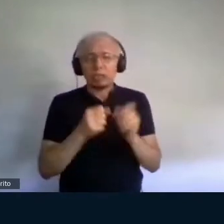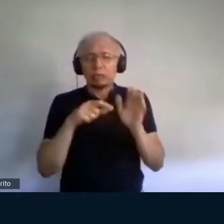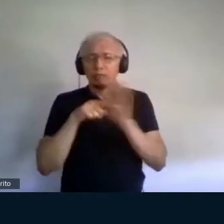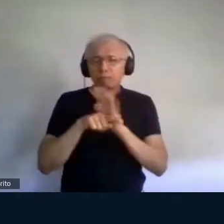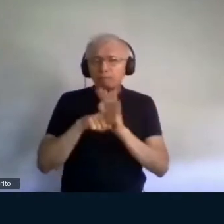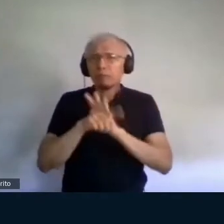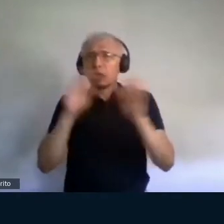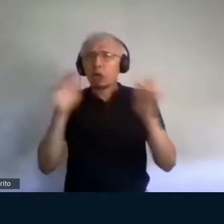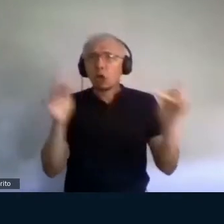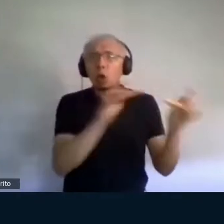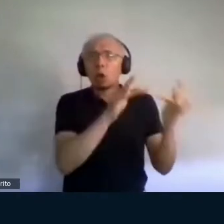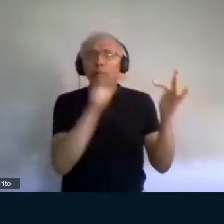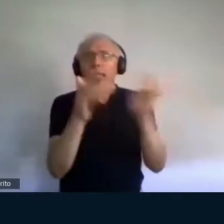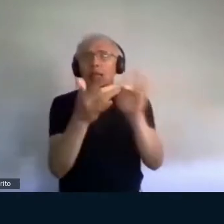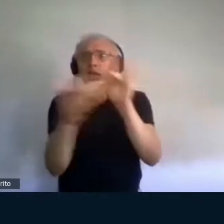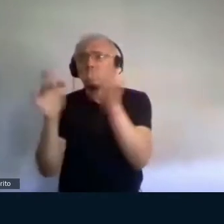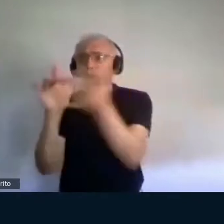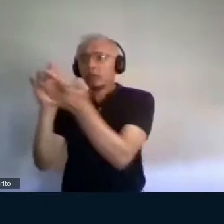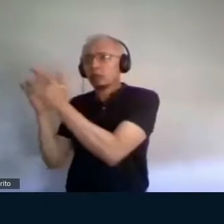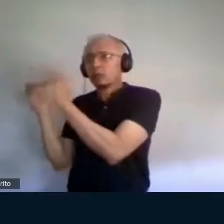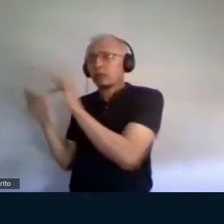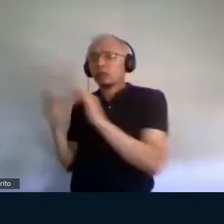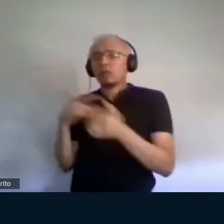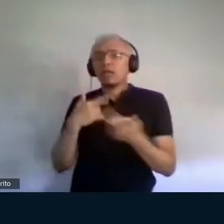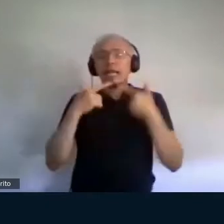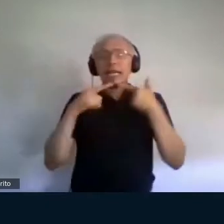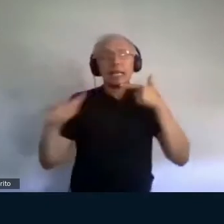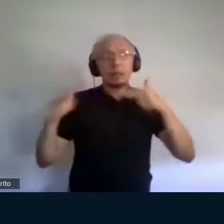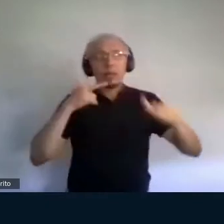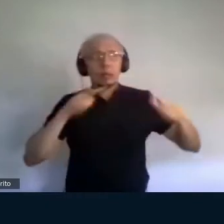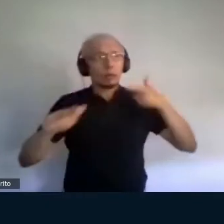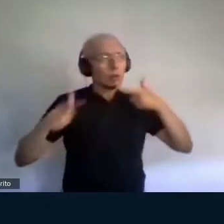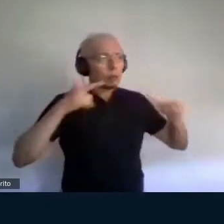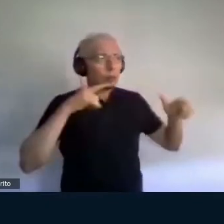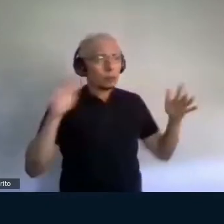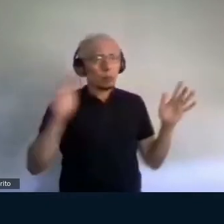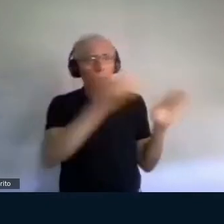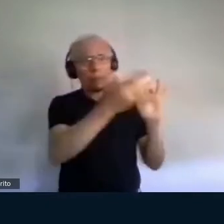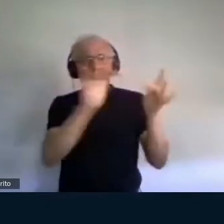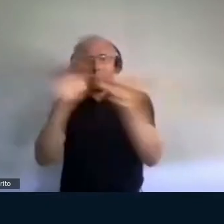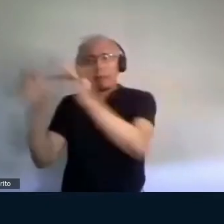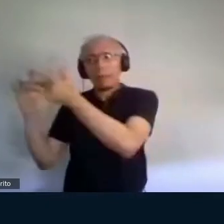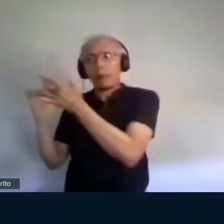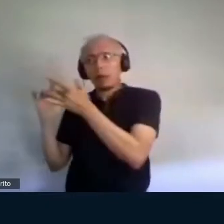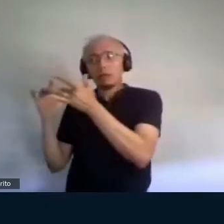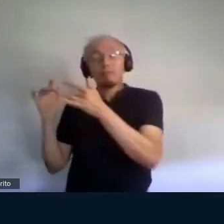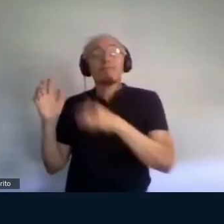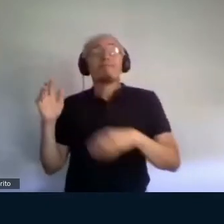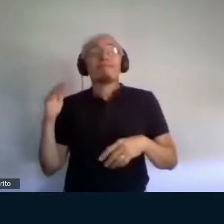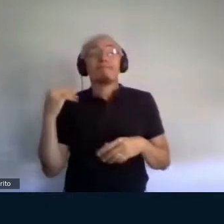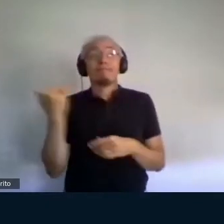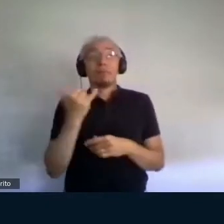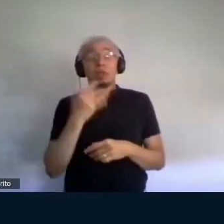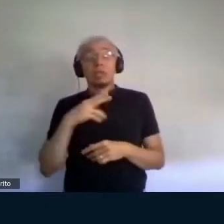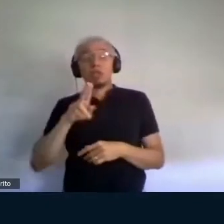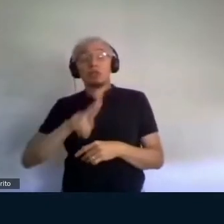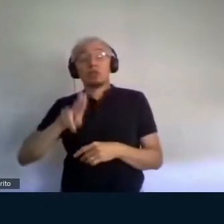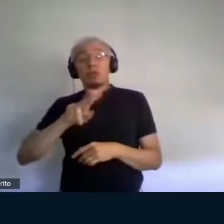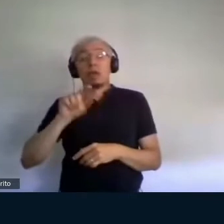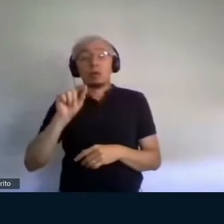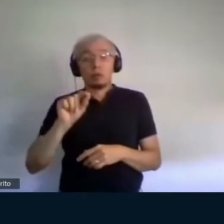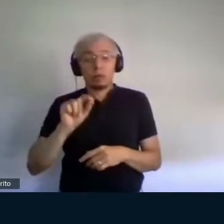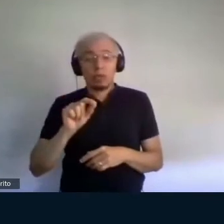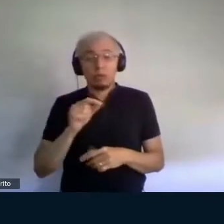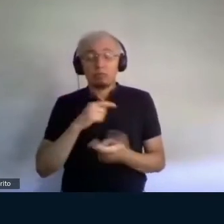contatos e das misturas de línguas, é muito importante que a gente também utilize e lance mão